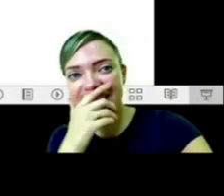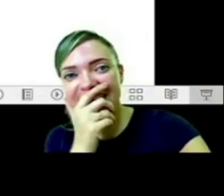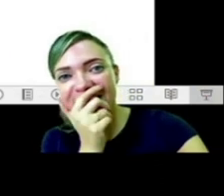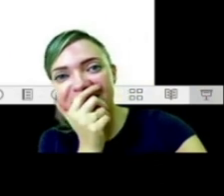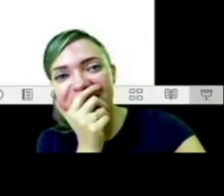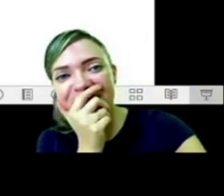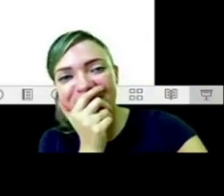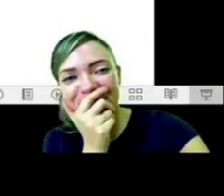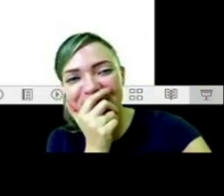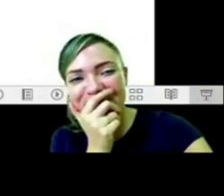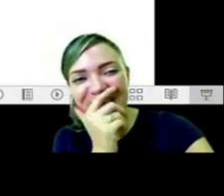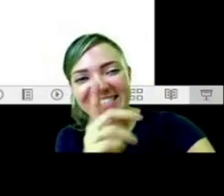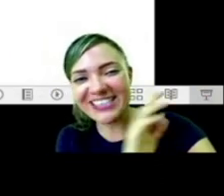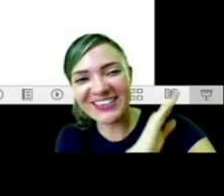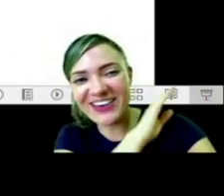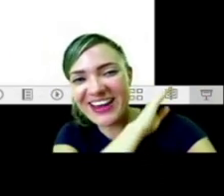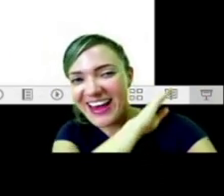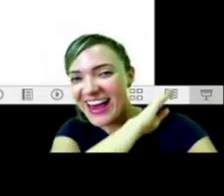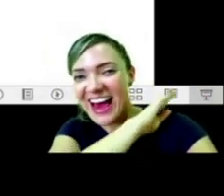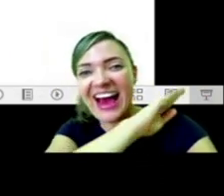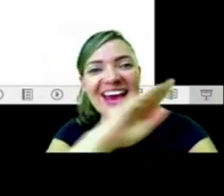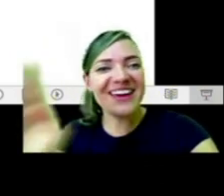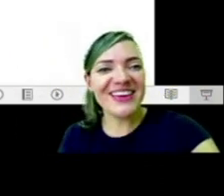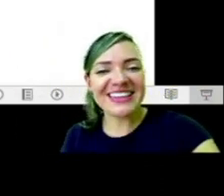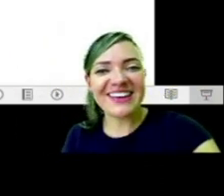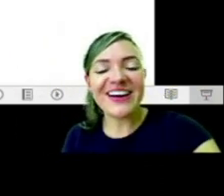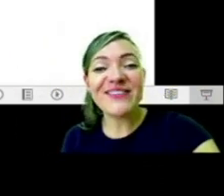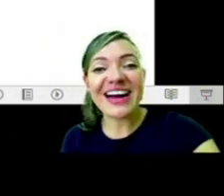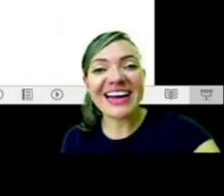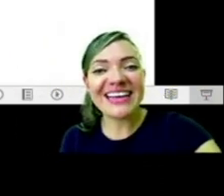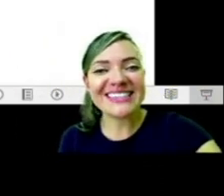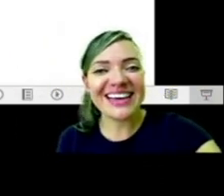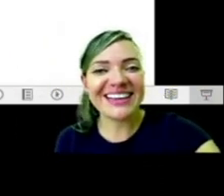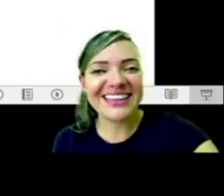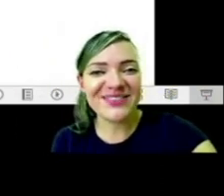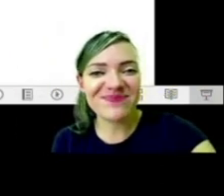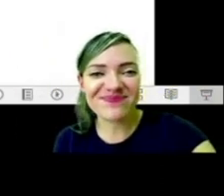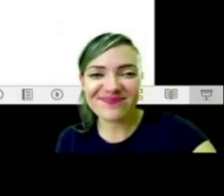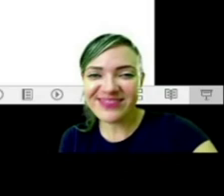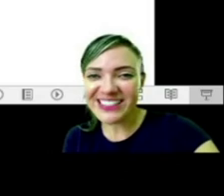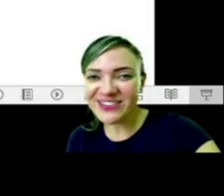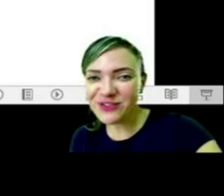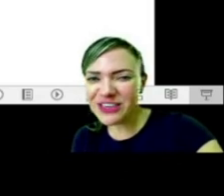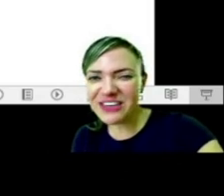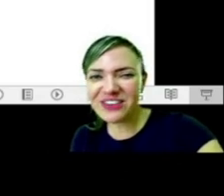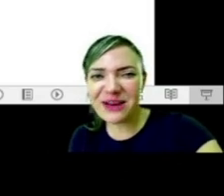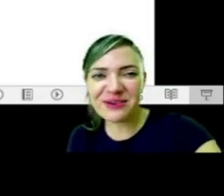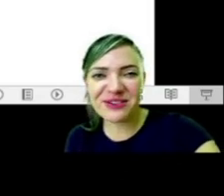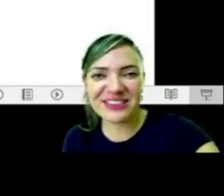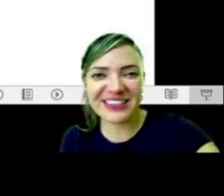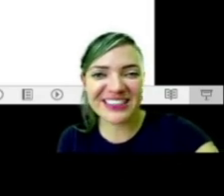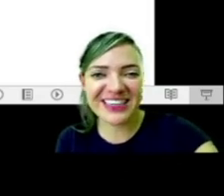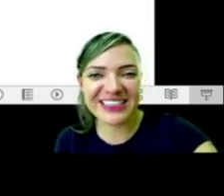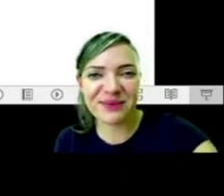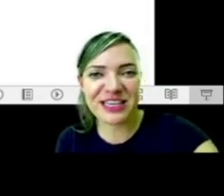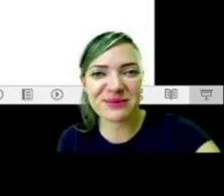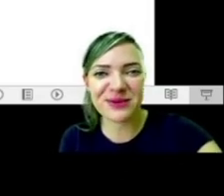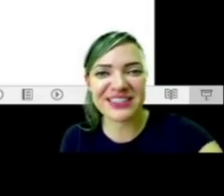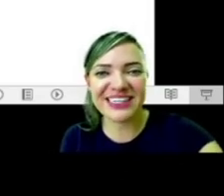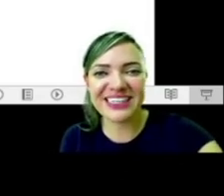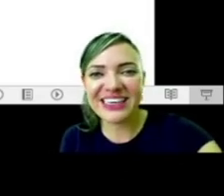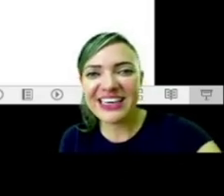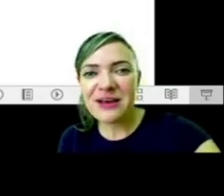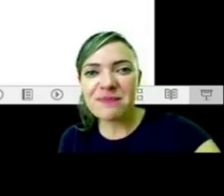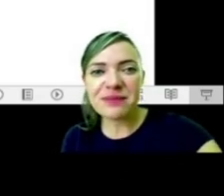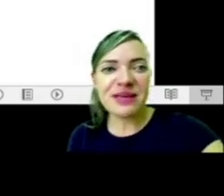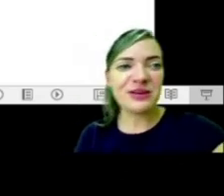complexo a nível ecológico. Essa aqui você vai arrebentar, vai marcar certo, hein? Vou nem falar para você, você já sabe a